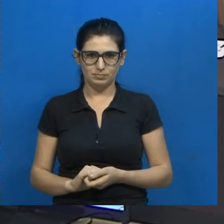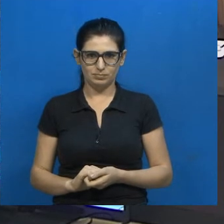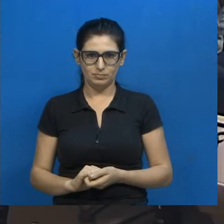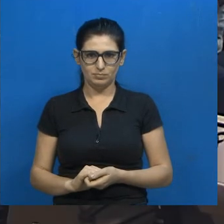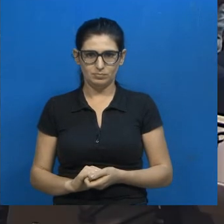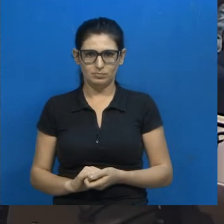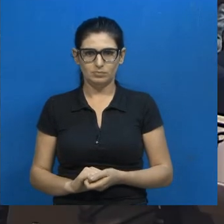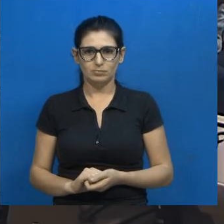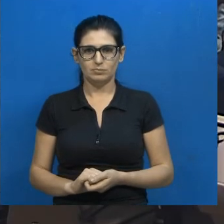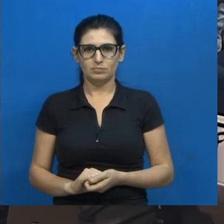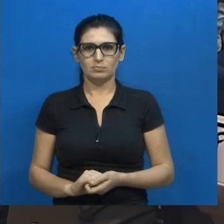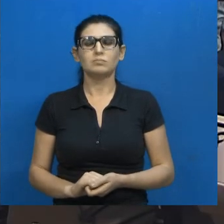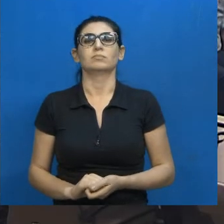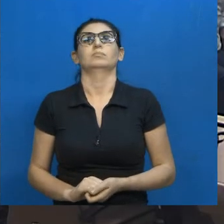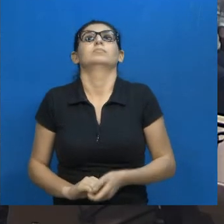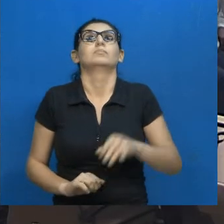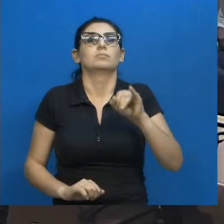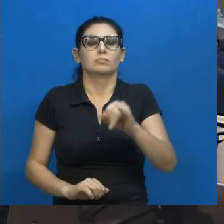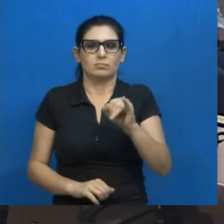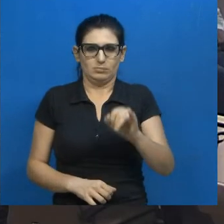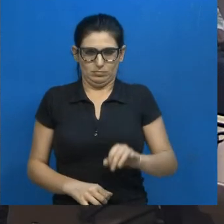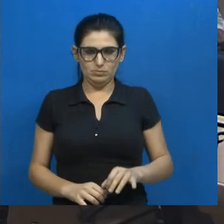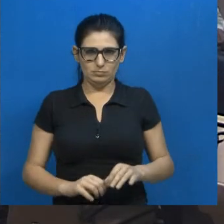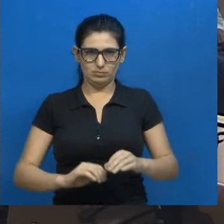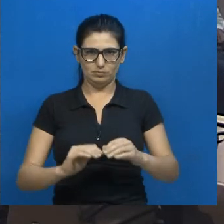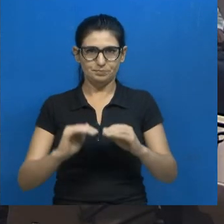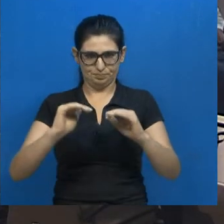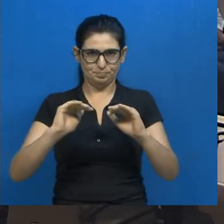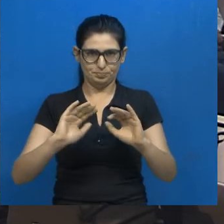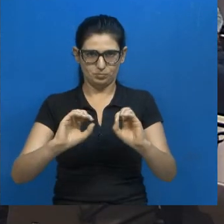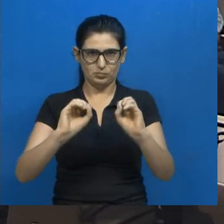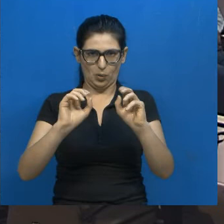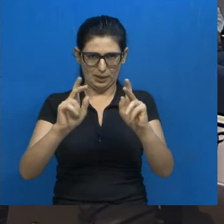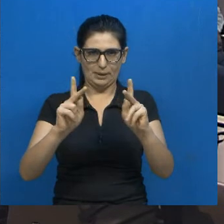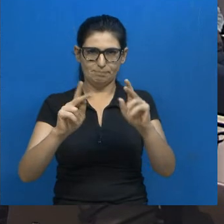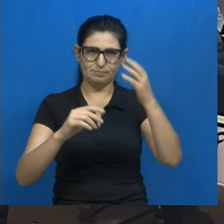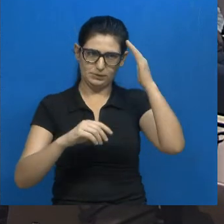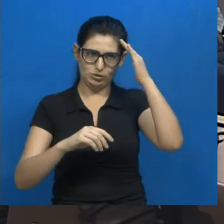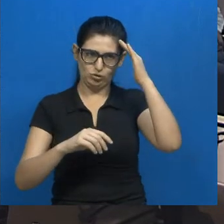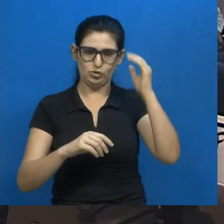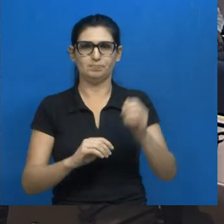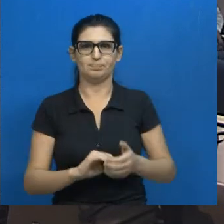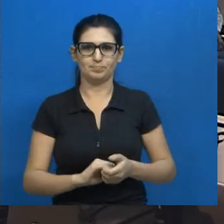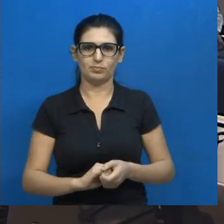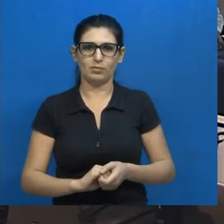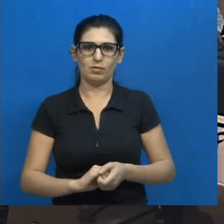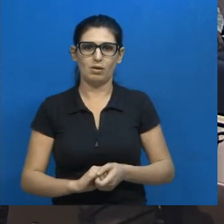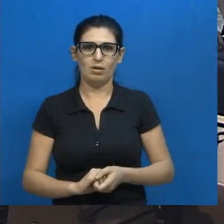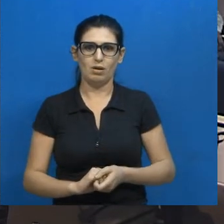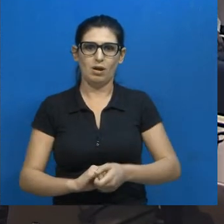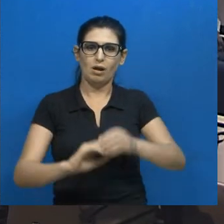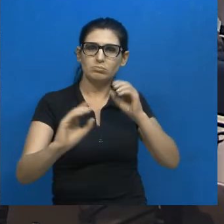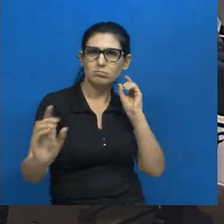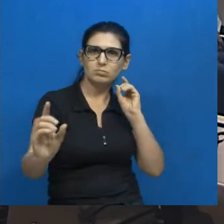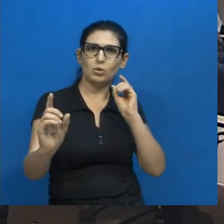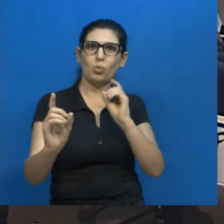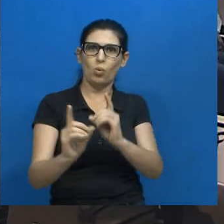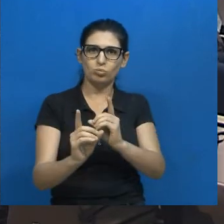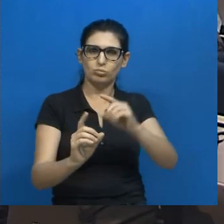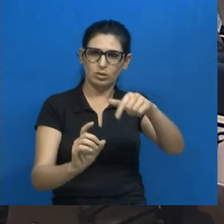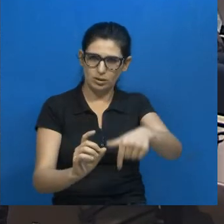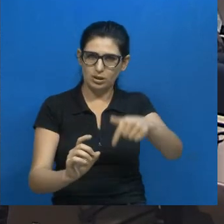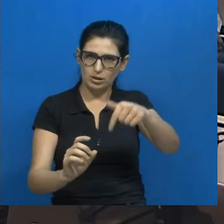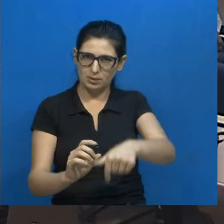levar em consideração a sua fala, e só para frisar, gente, é o primeiro encontro para apresentar